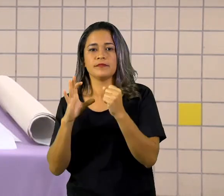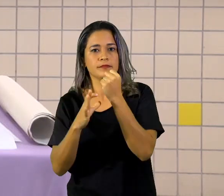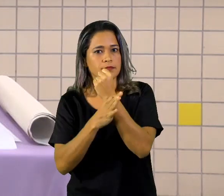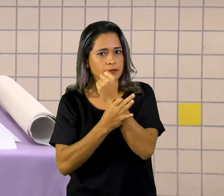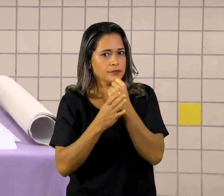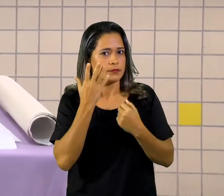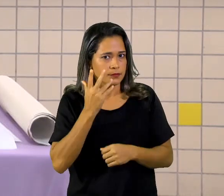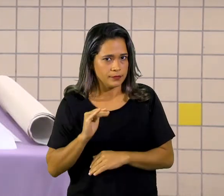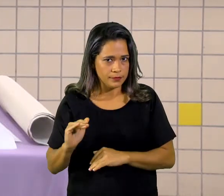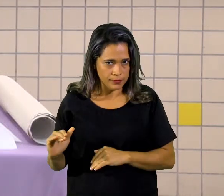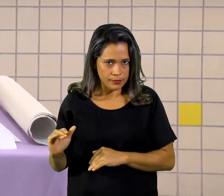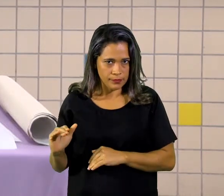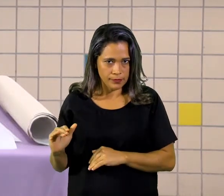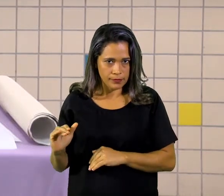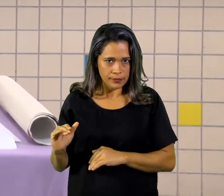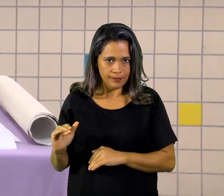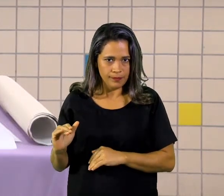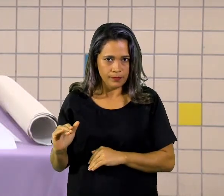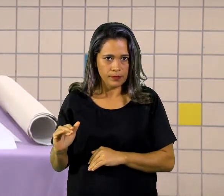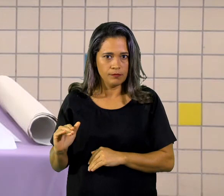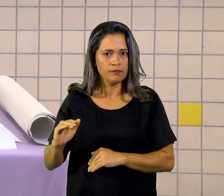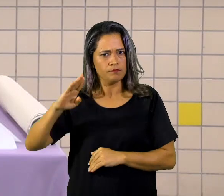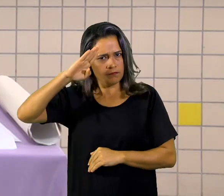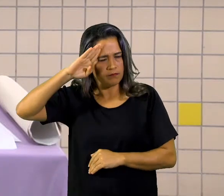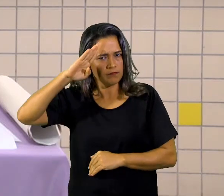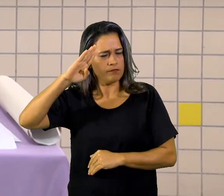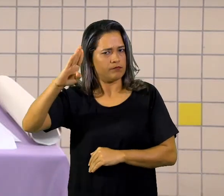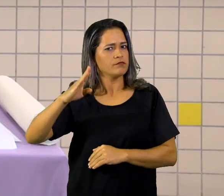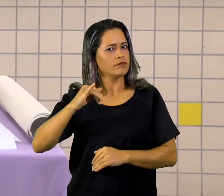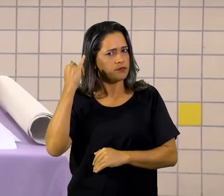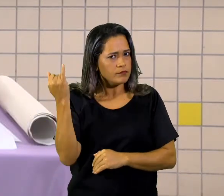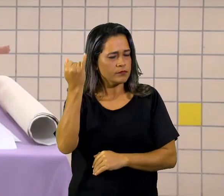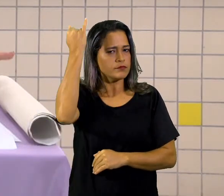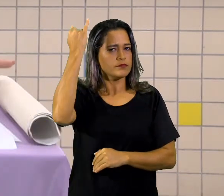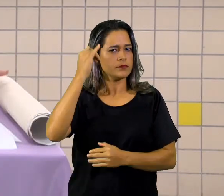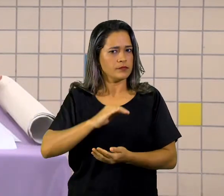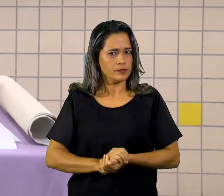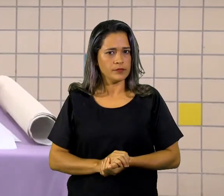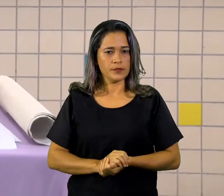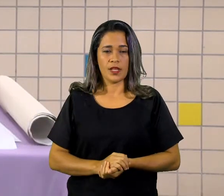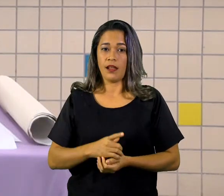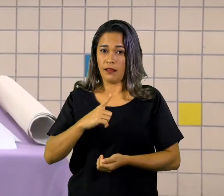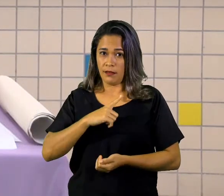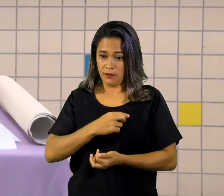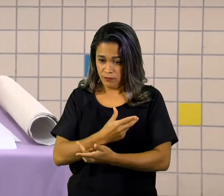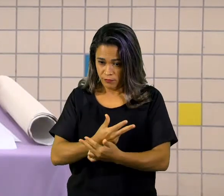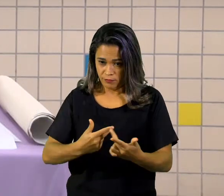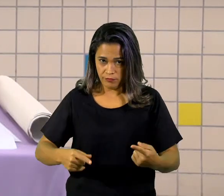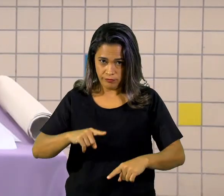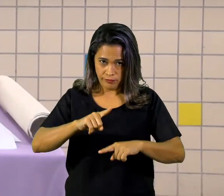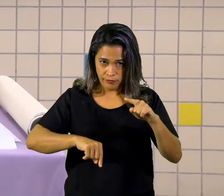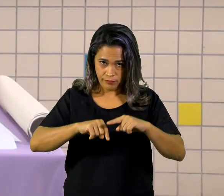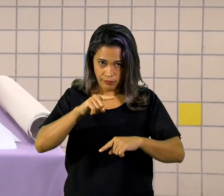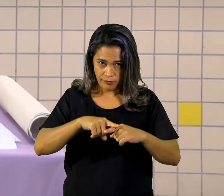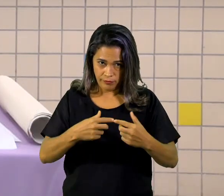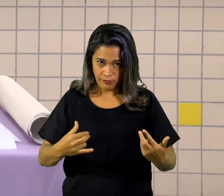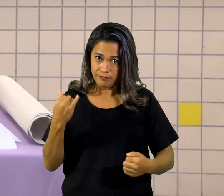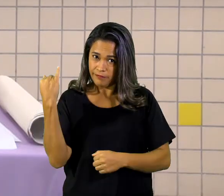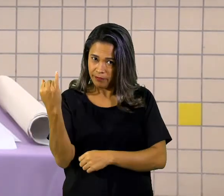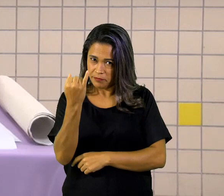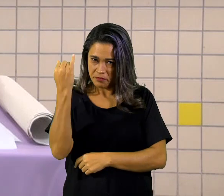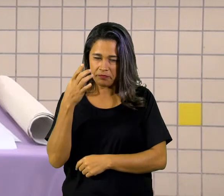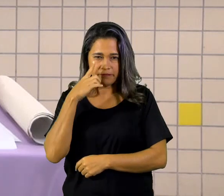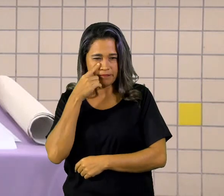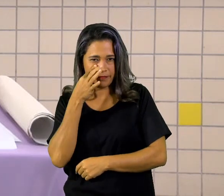crianças. Isso é primordial. Então, aqui nós temos alguns materiais que é importante e que nós percebemos